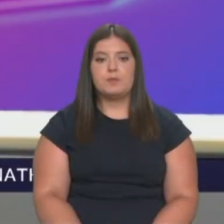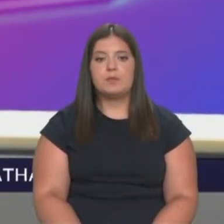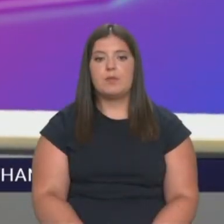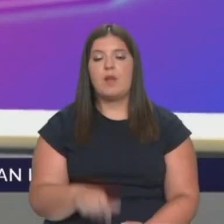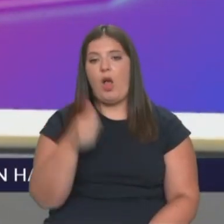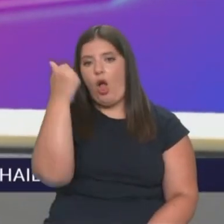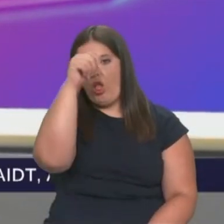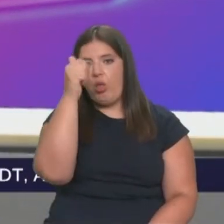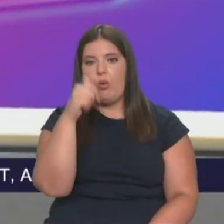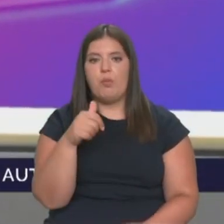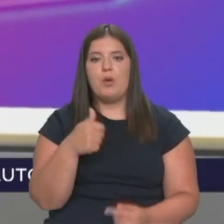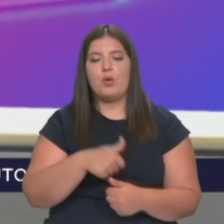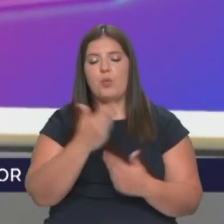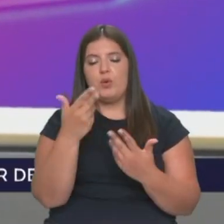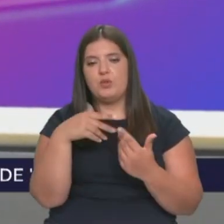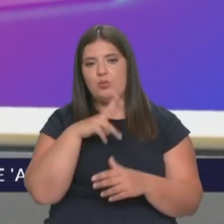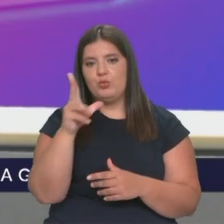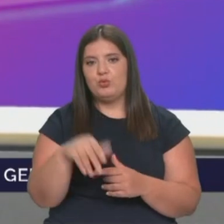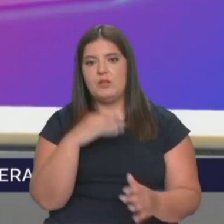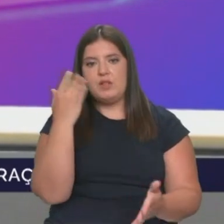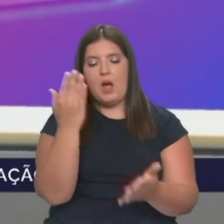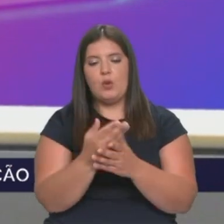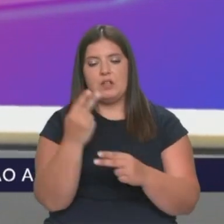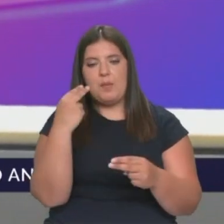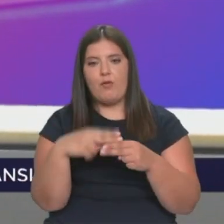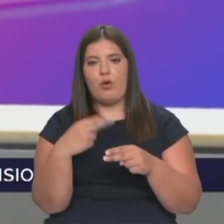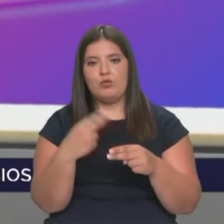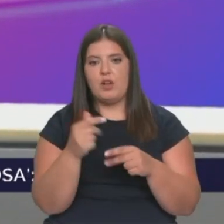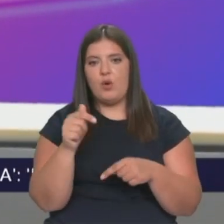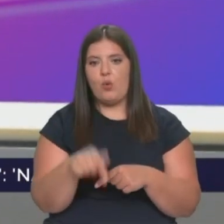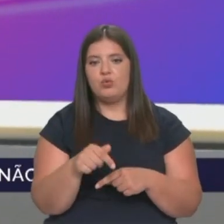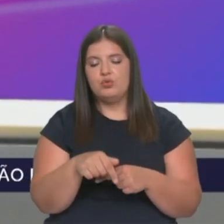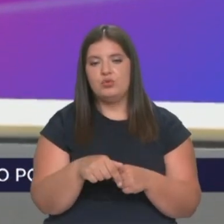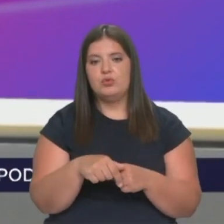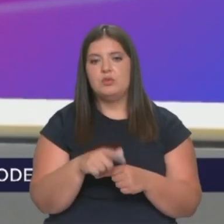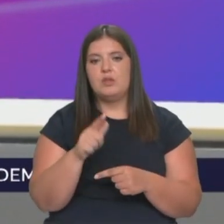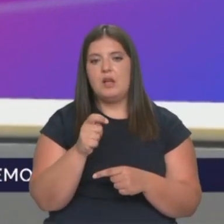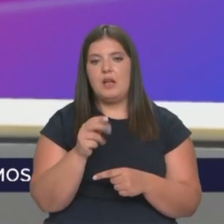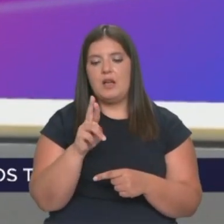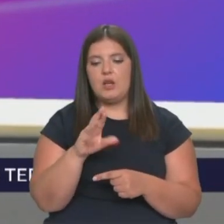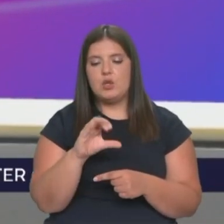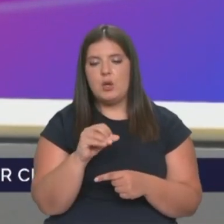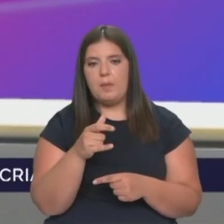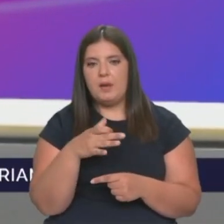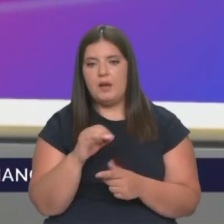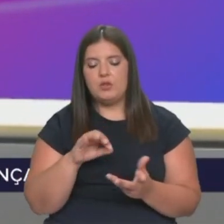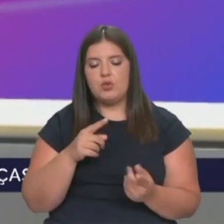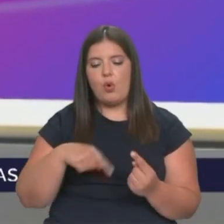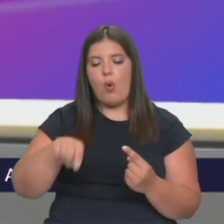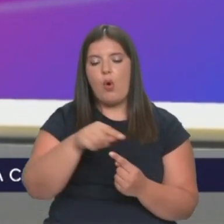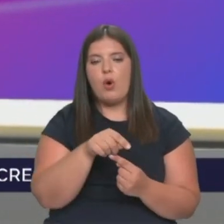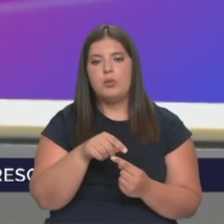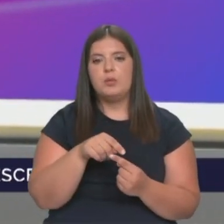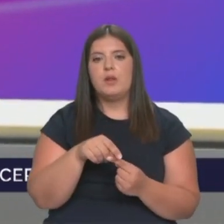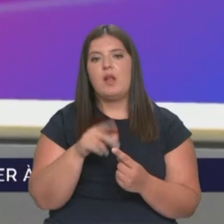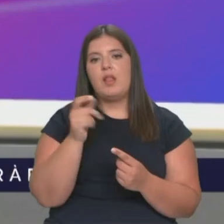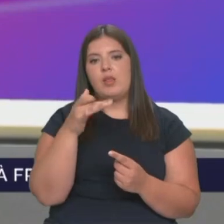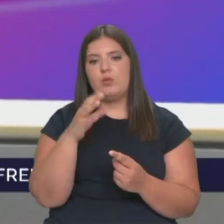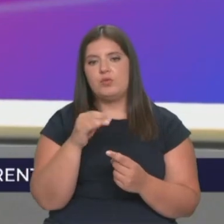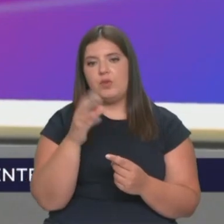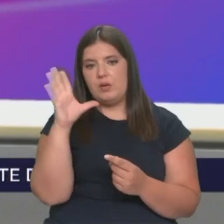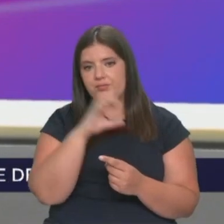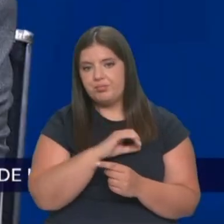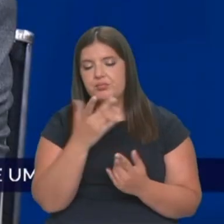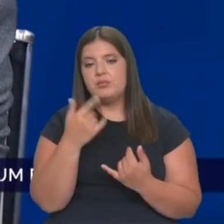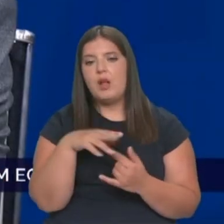Ao domingo, viajamos no Bom Dia Portugal até à última fronteira e hoje há exoplanetas com órbitas e atmosferas excêntricas. É, como sempre,